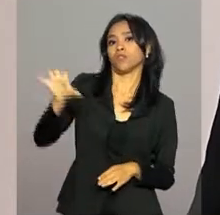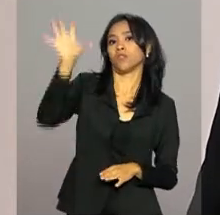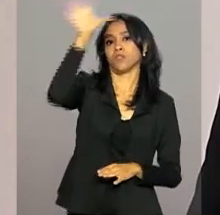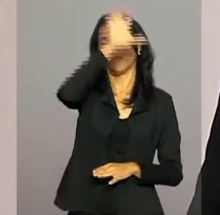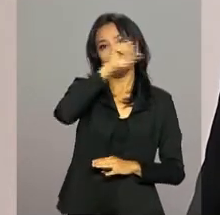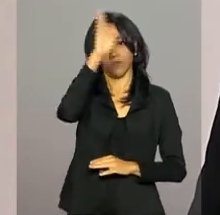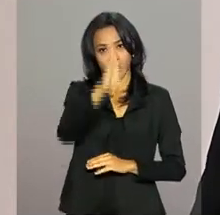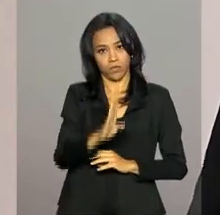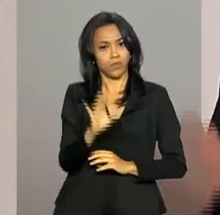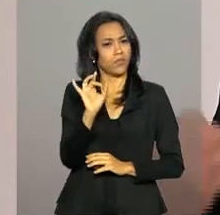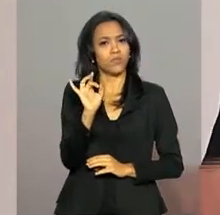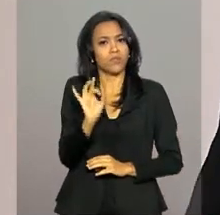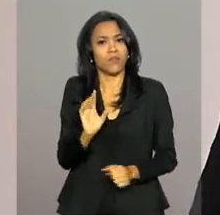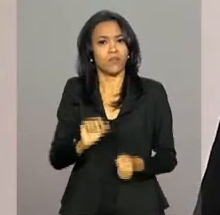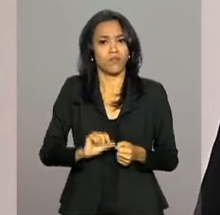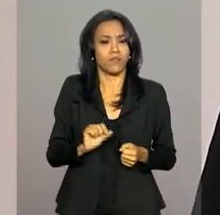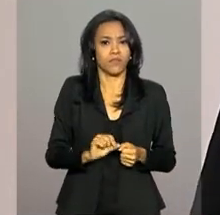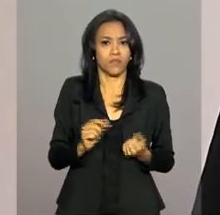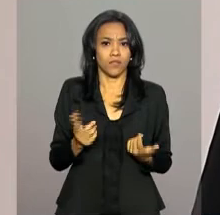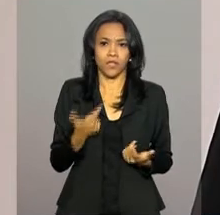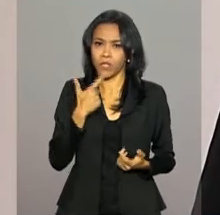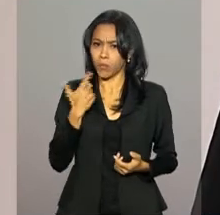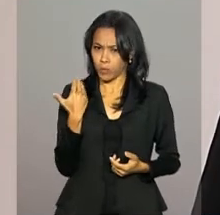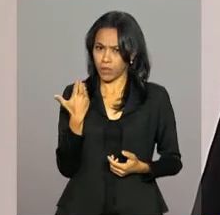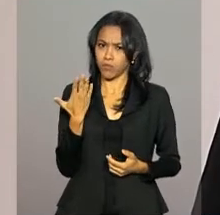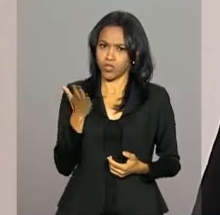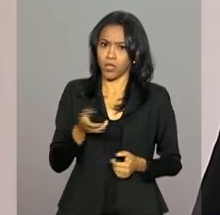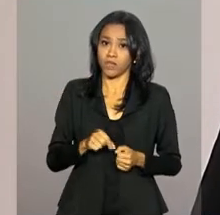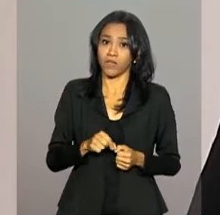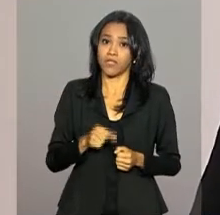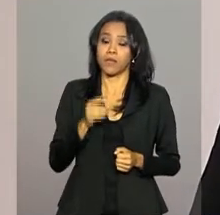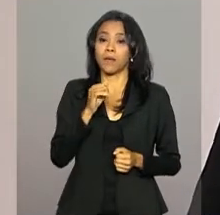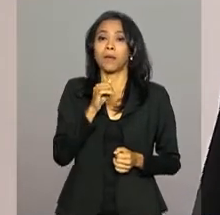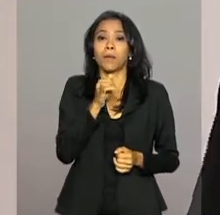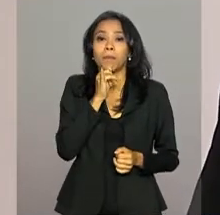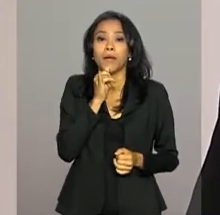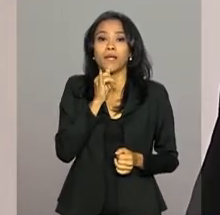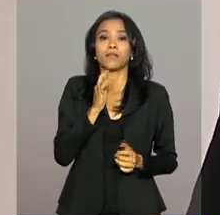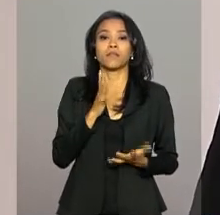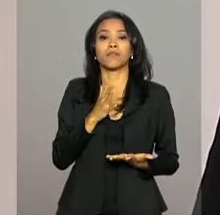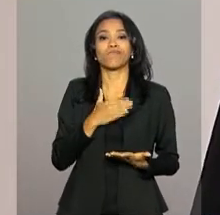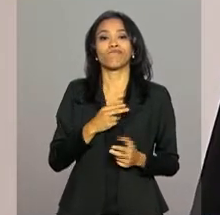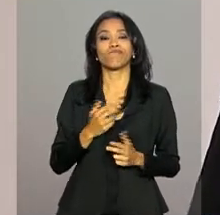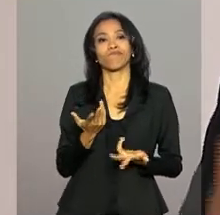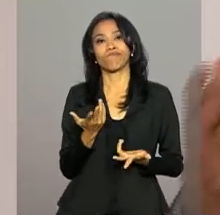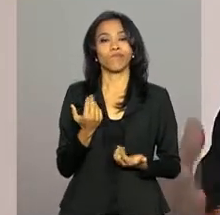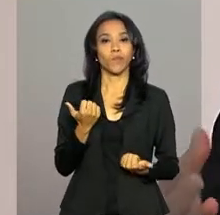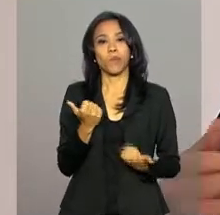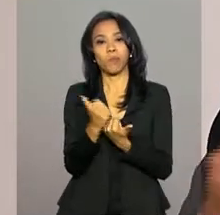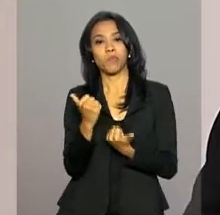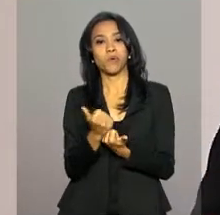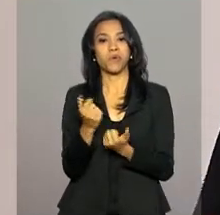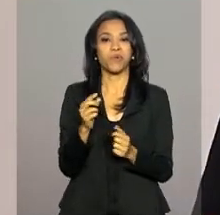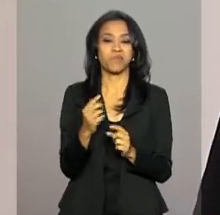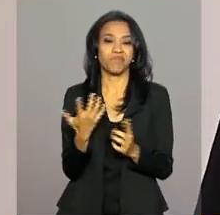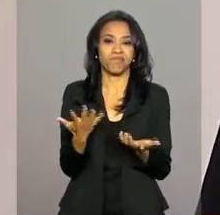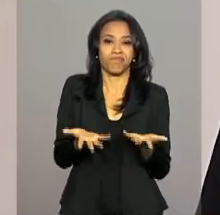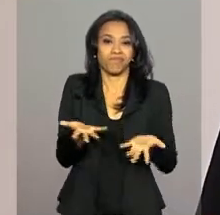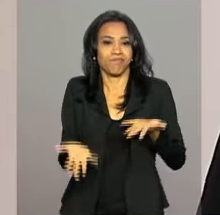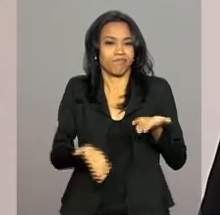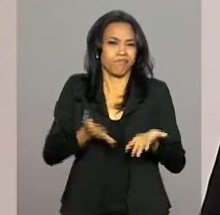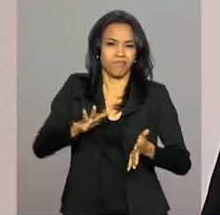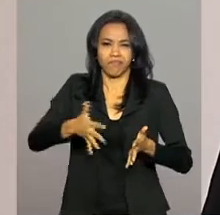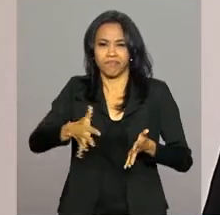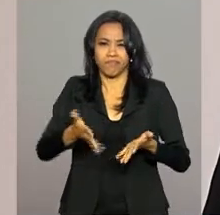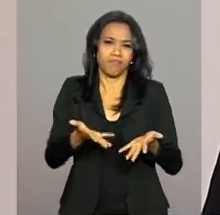o que até pouco tempo se fazia uma espécie de federação de fachada nós temos que prestigiar os estados